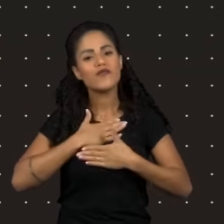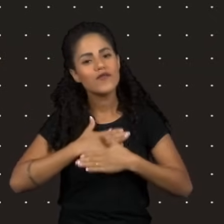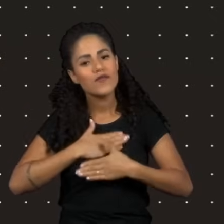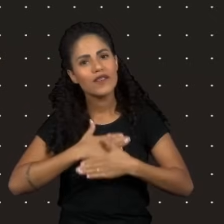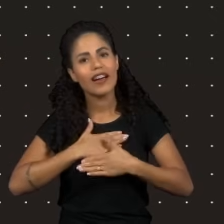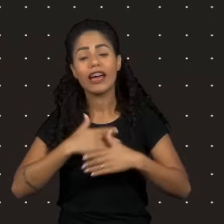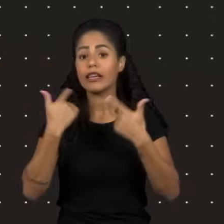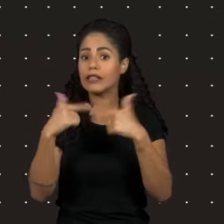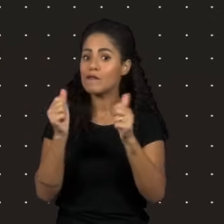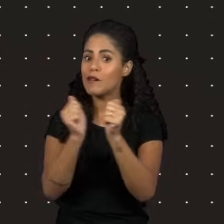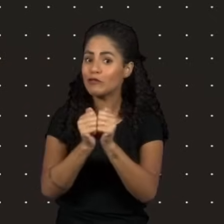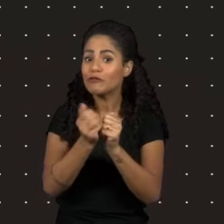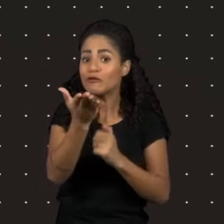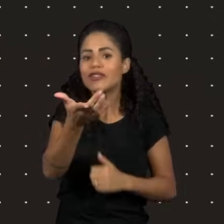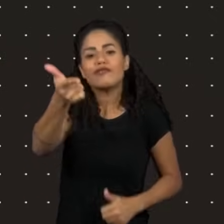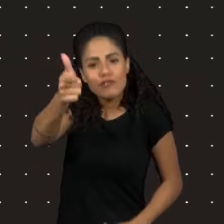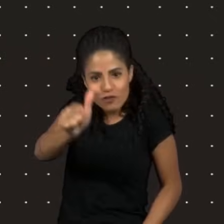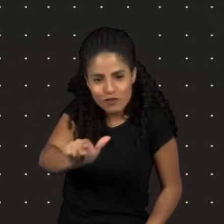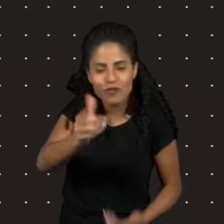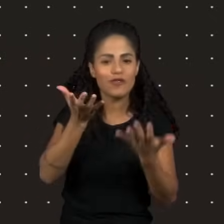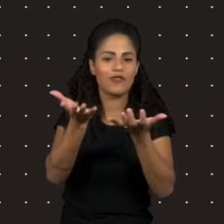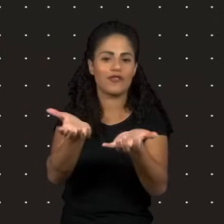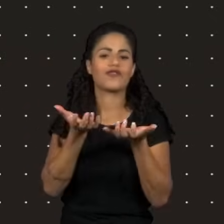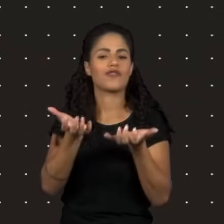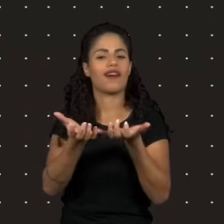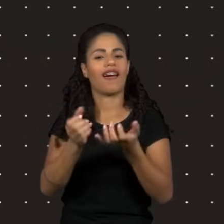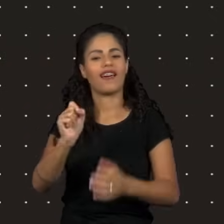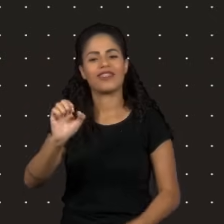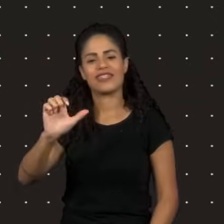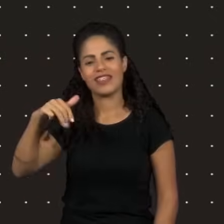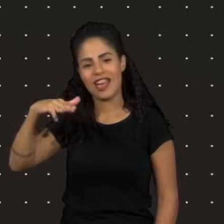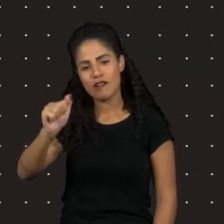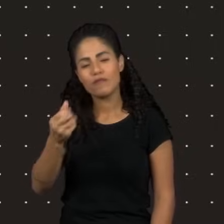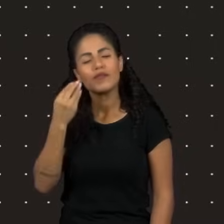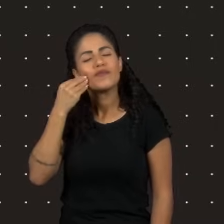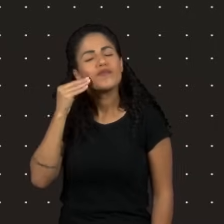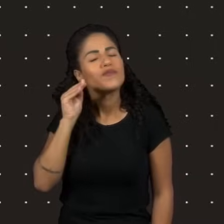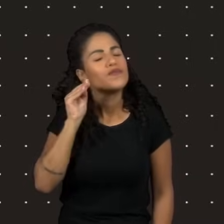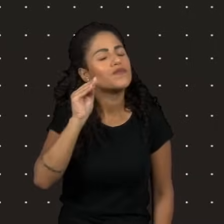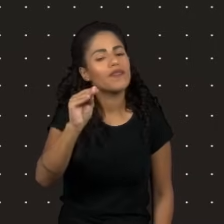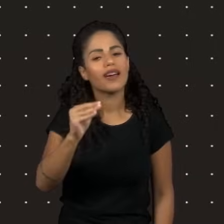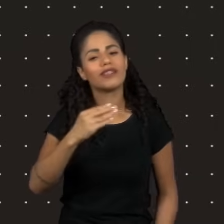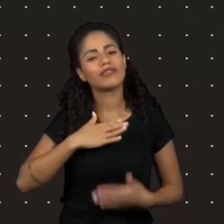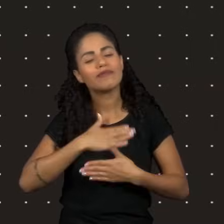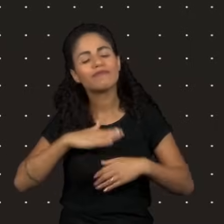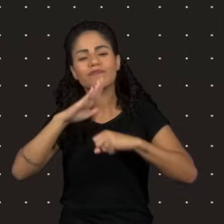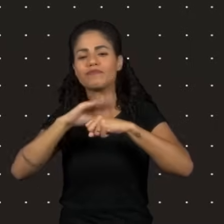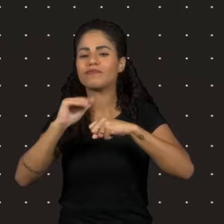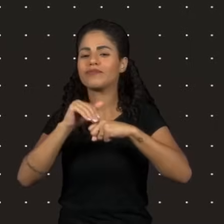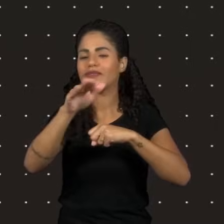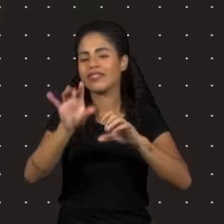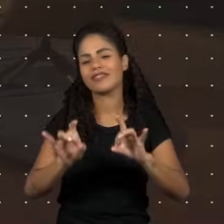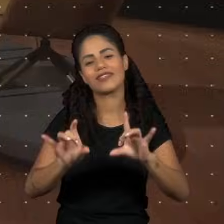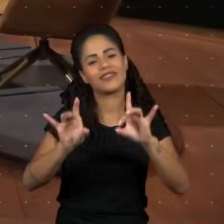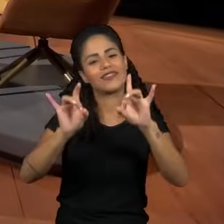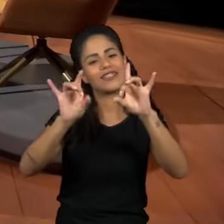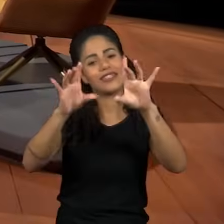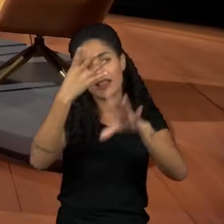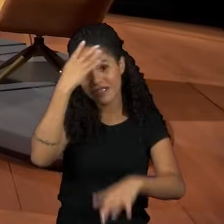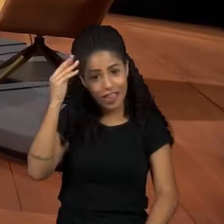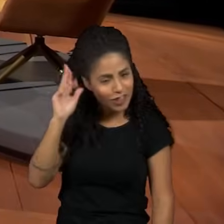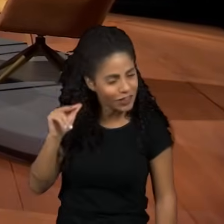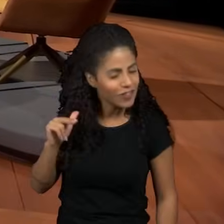muito de trabalhar junto com ela outra vez. Selma, um beijo enorme, todo o meu carinho. Não te esqueço.